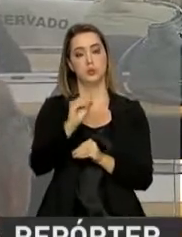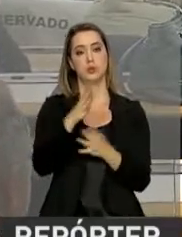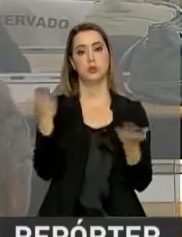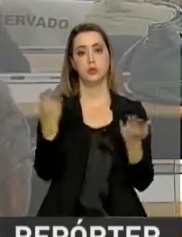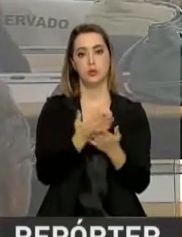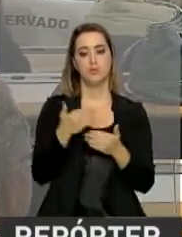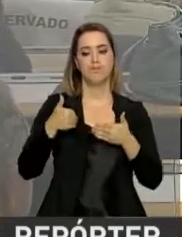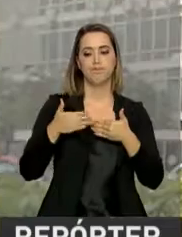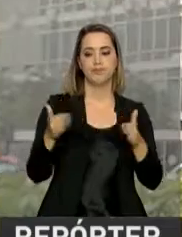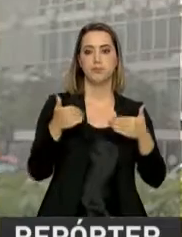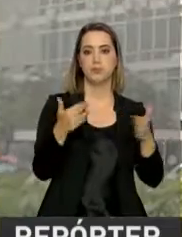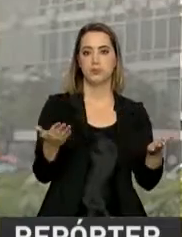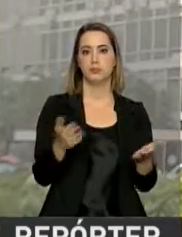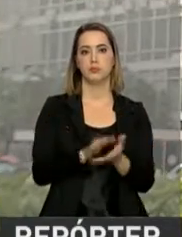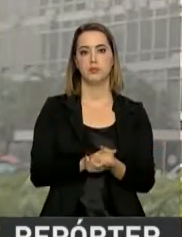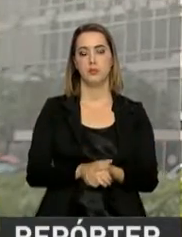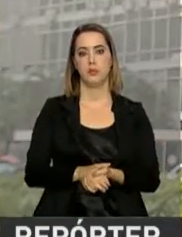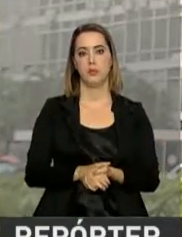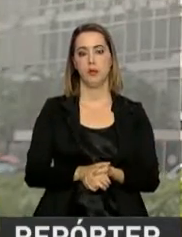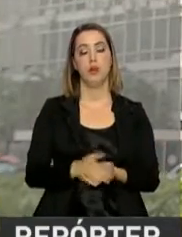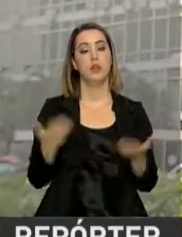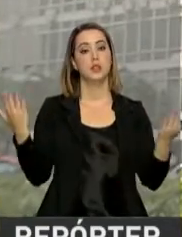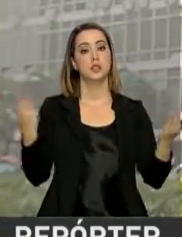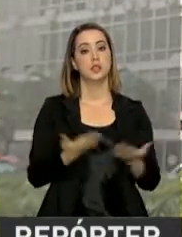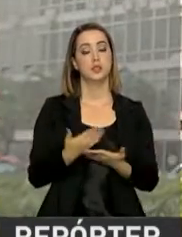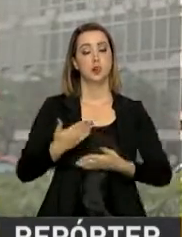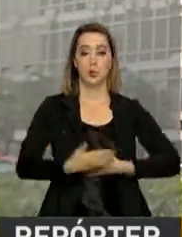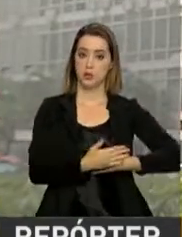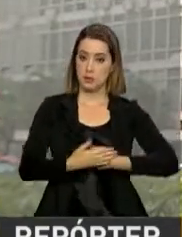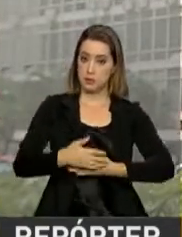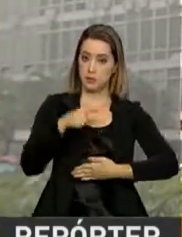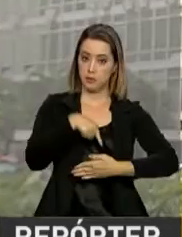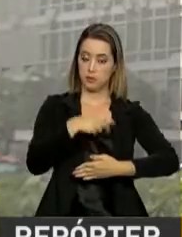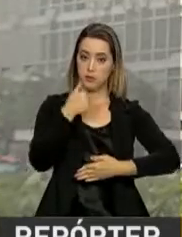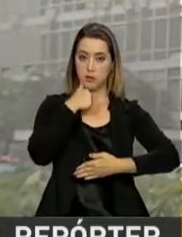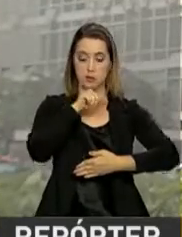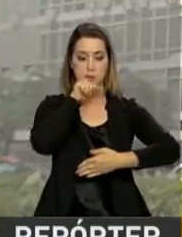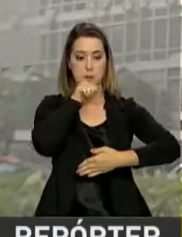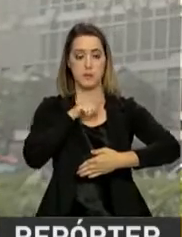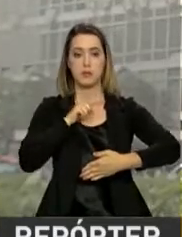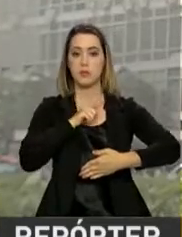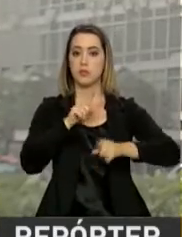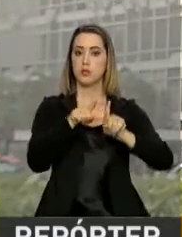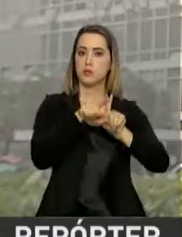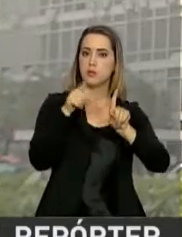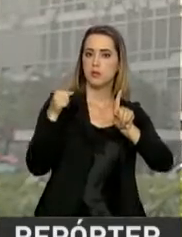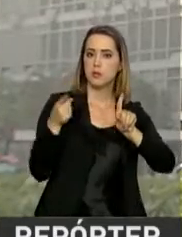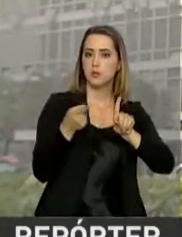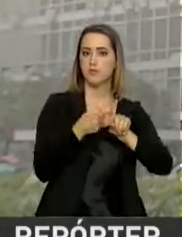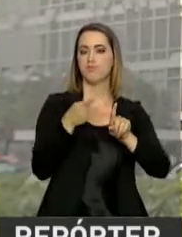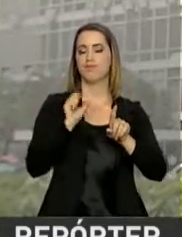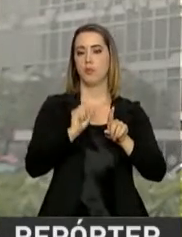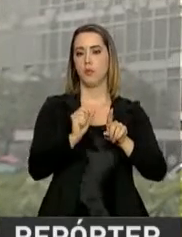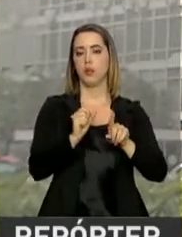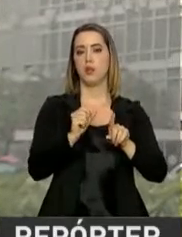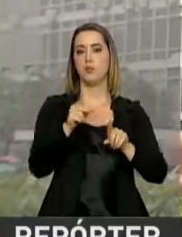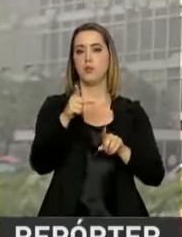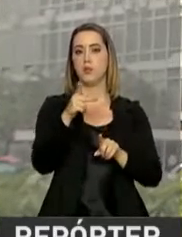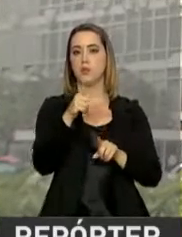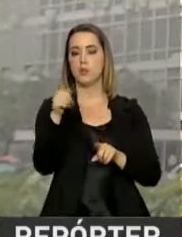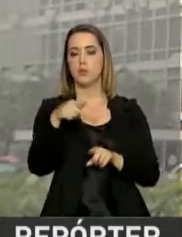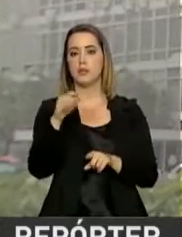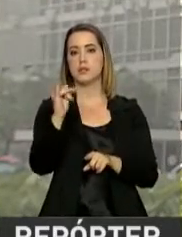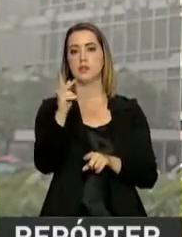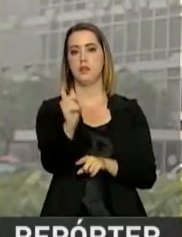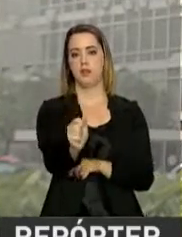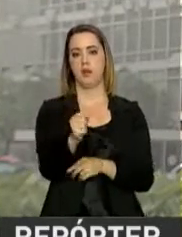bebês será ampliado. Agora, as crianças das mães que tiveram zika durante a gravidez vão ser acompanhadas até os 3 anos de idade, mesmo